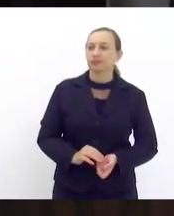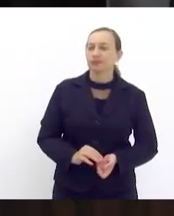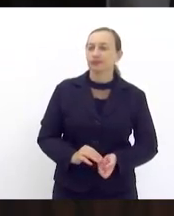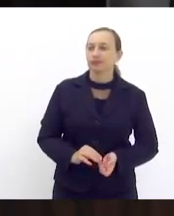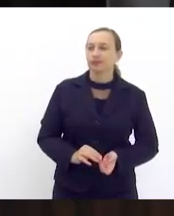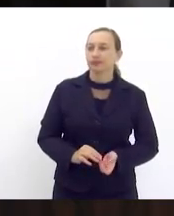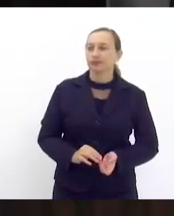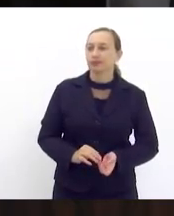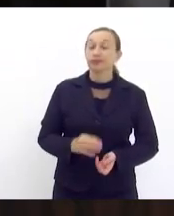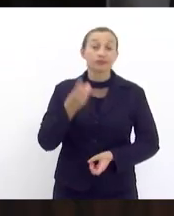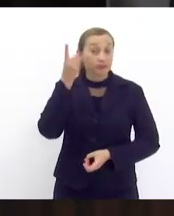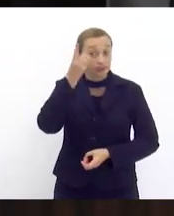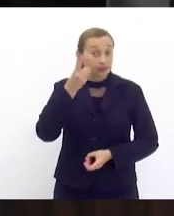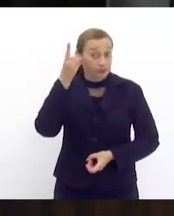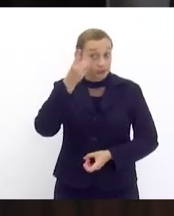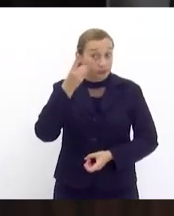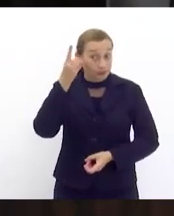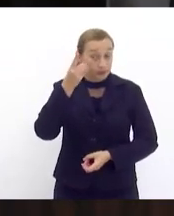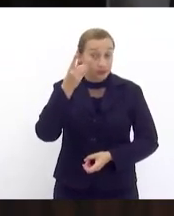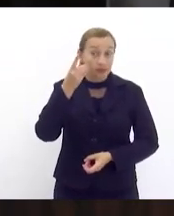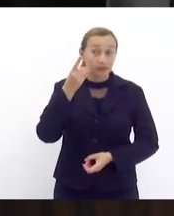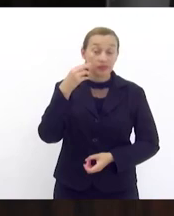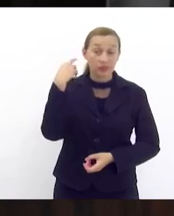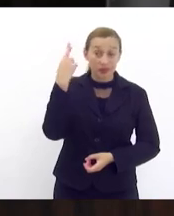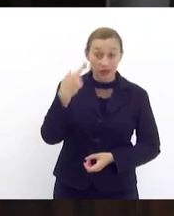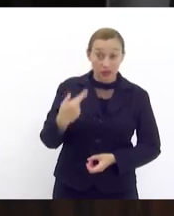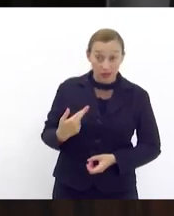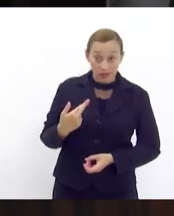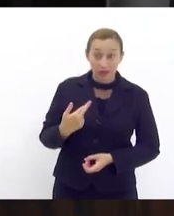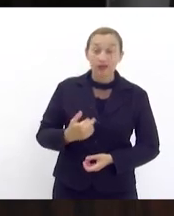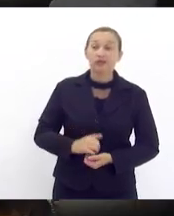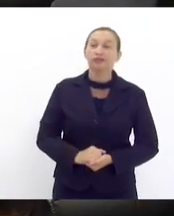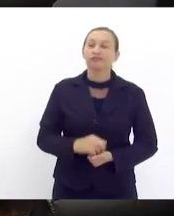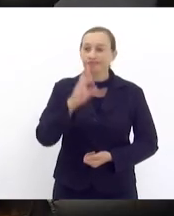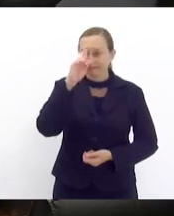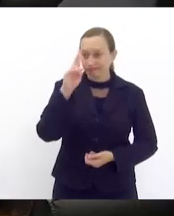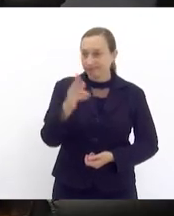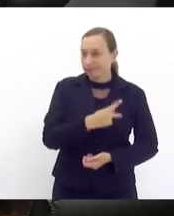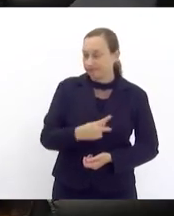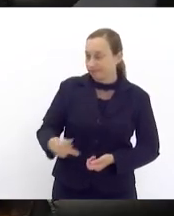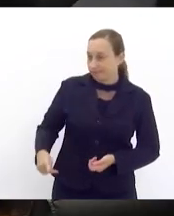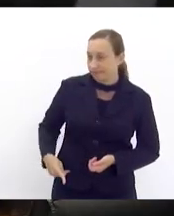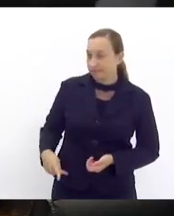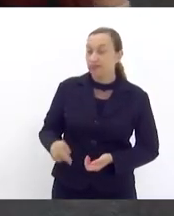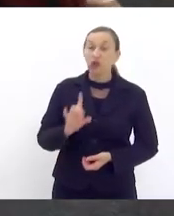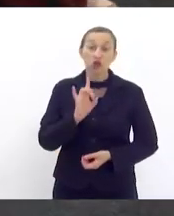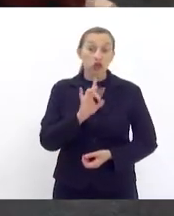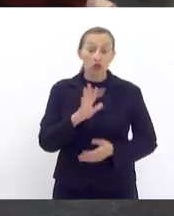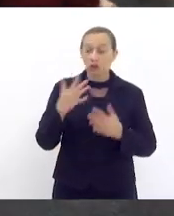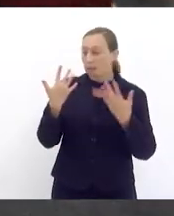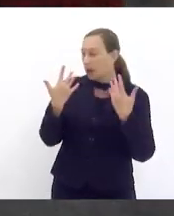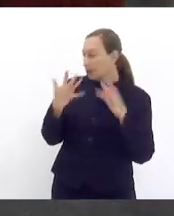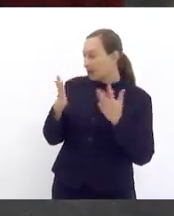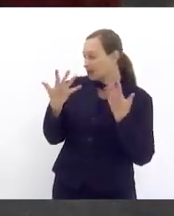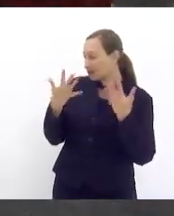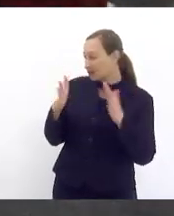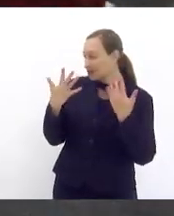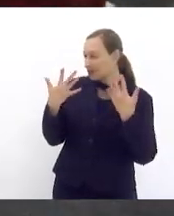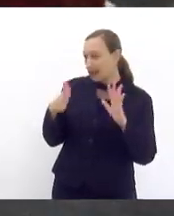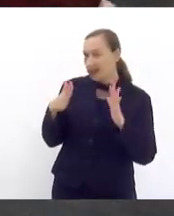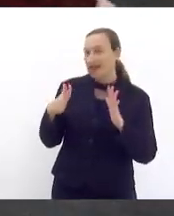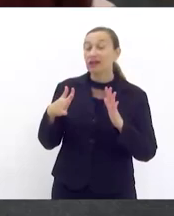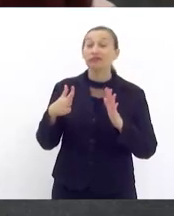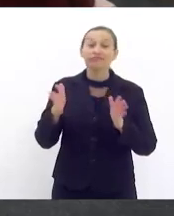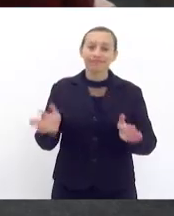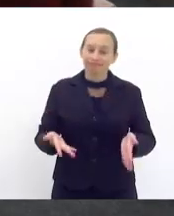minha nobre deputada Renata Souza só para elogiar a